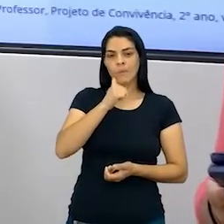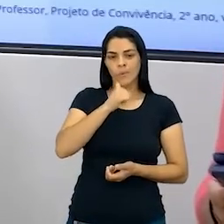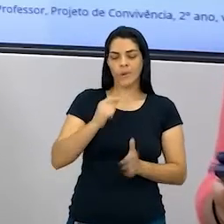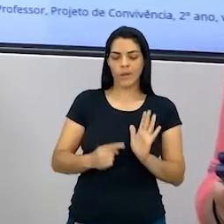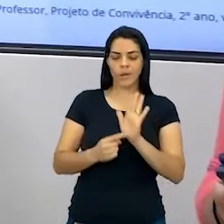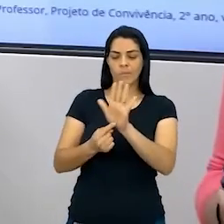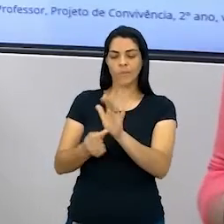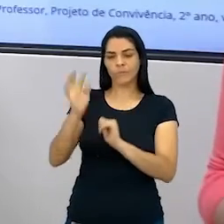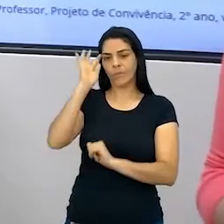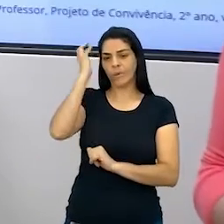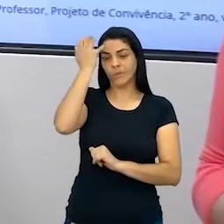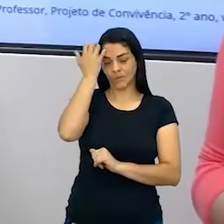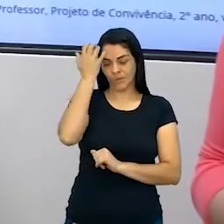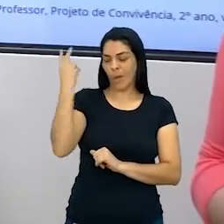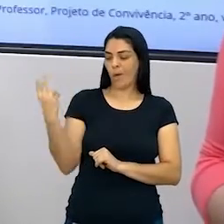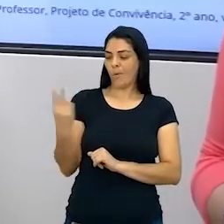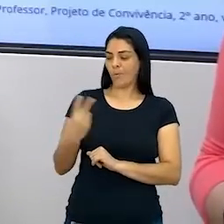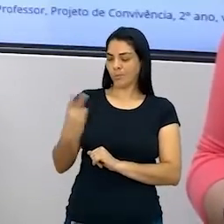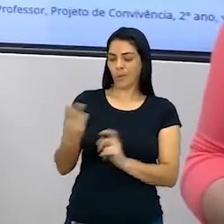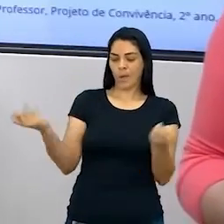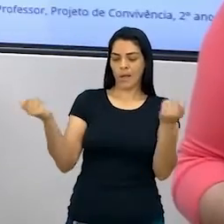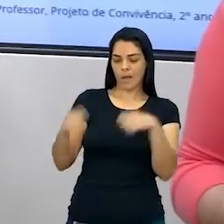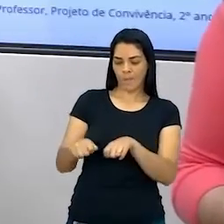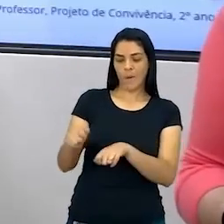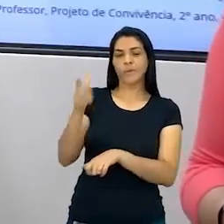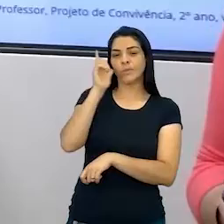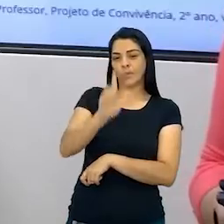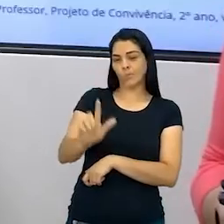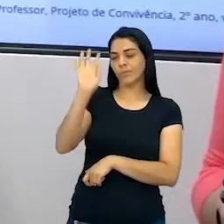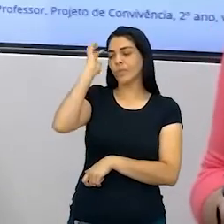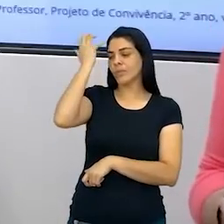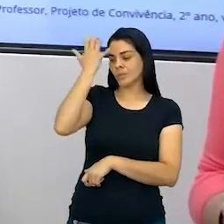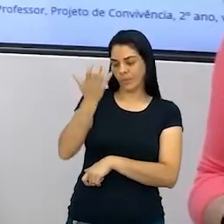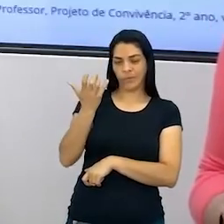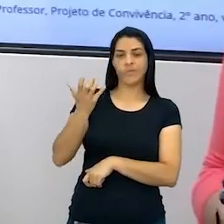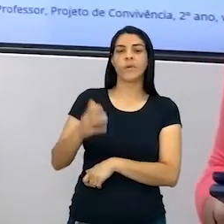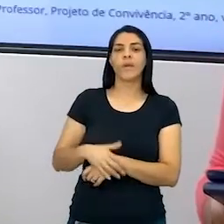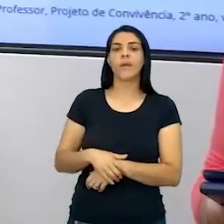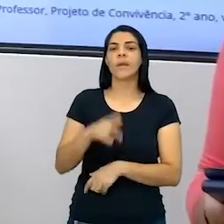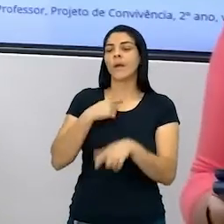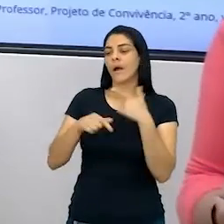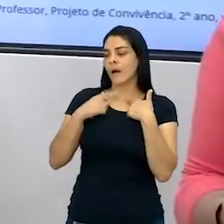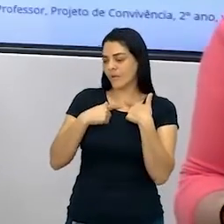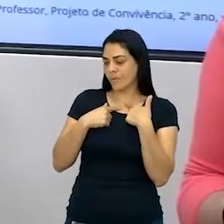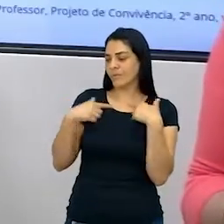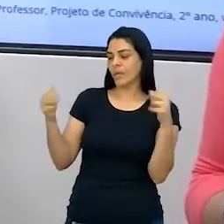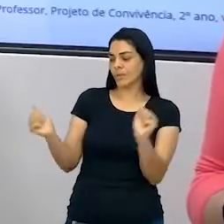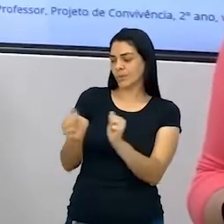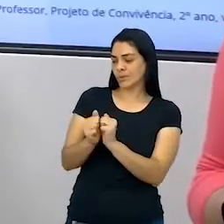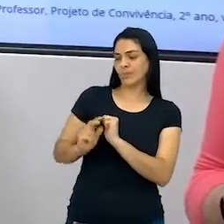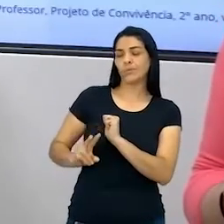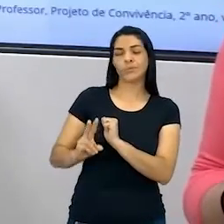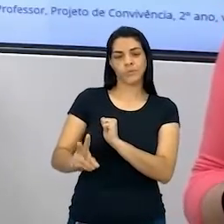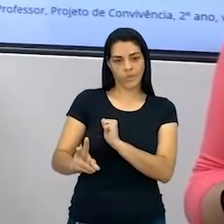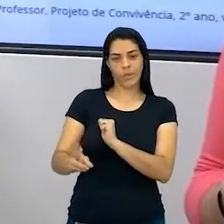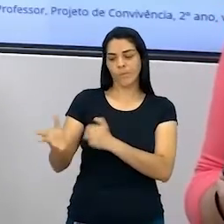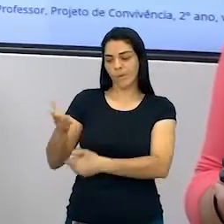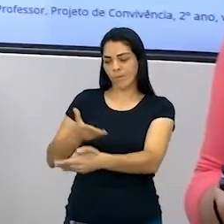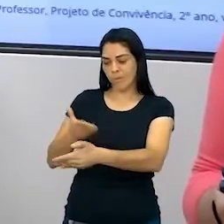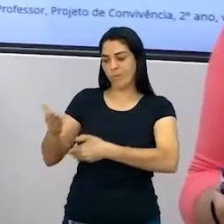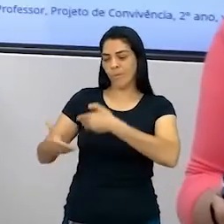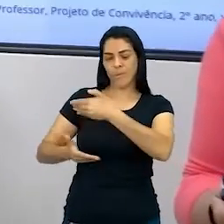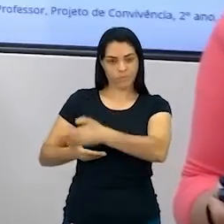a solução que os dois possam trazer aí os seus gostos, né? Isso. Sem ficarem descontentes com o trabalho em